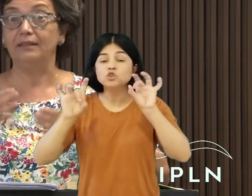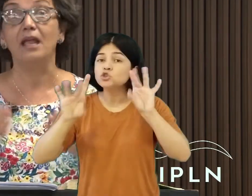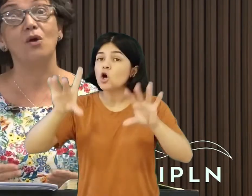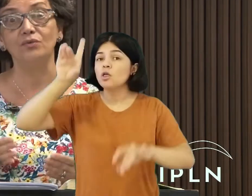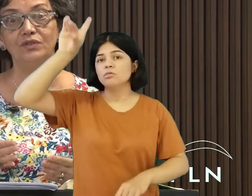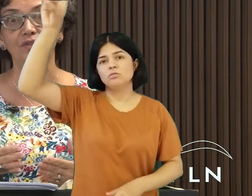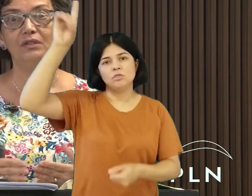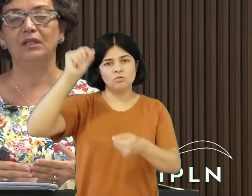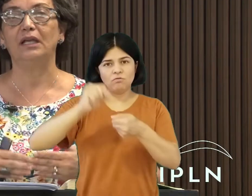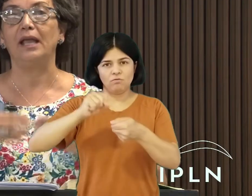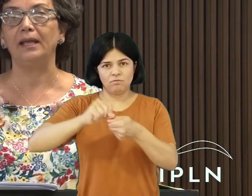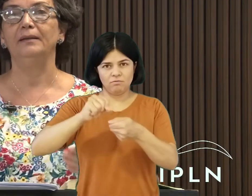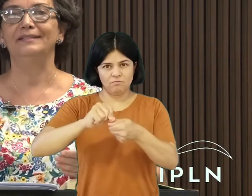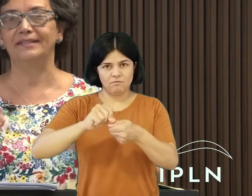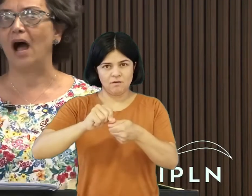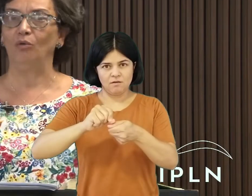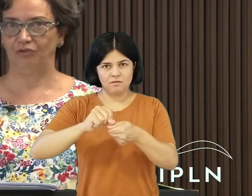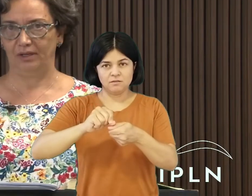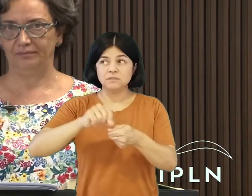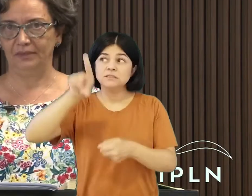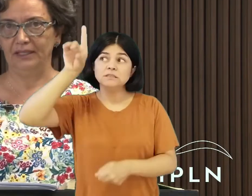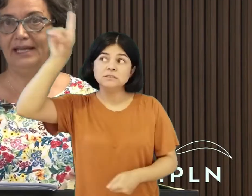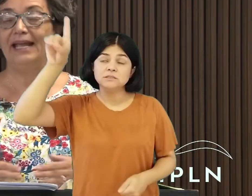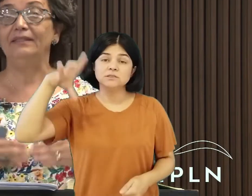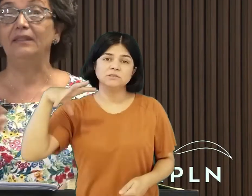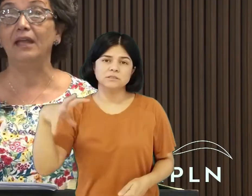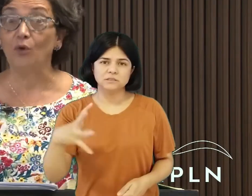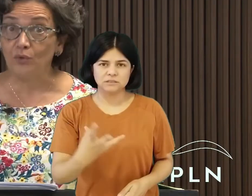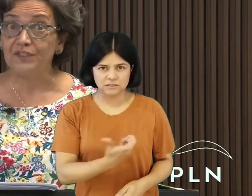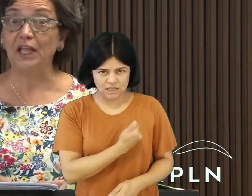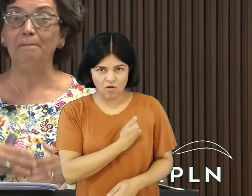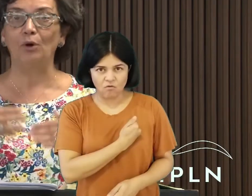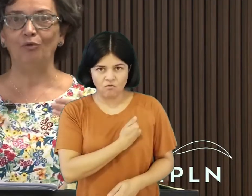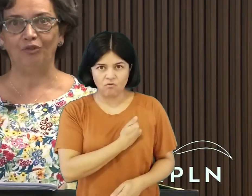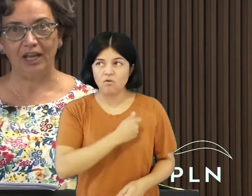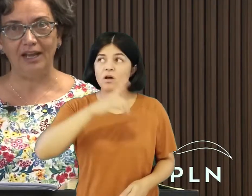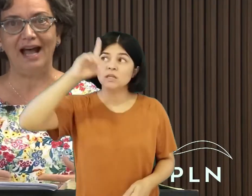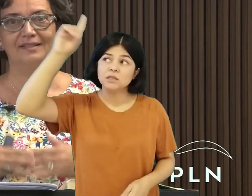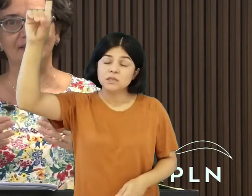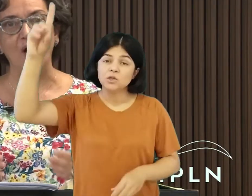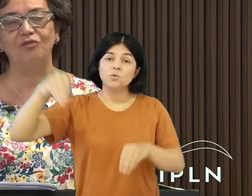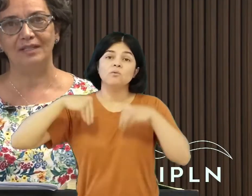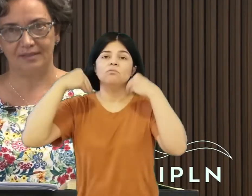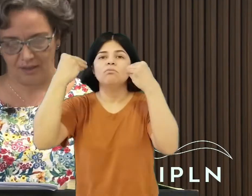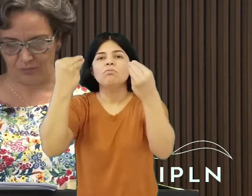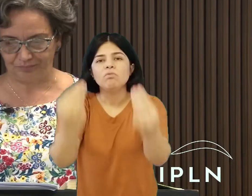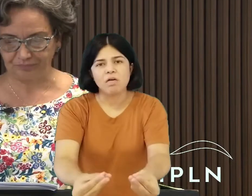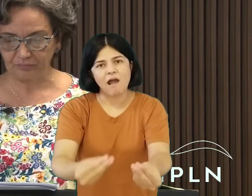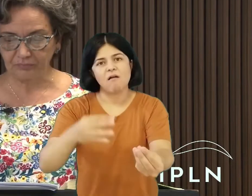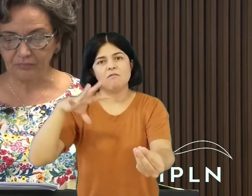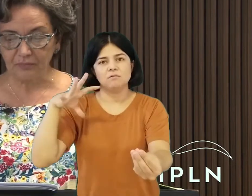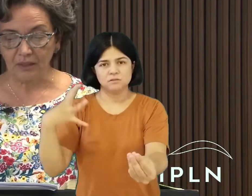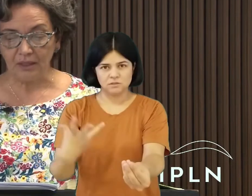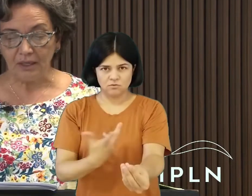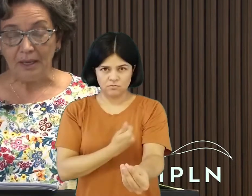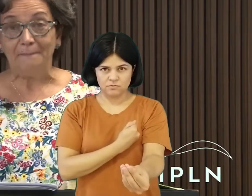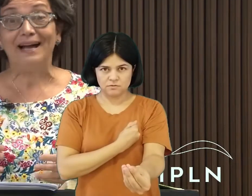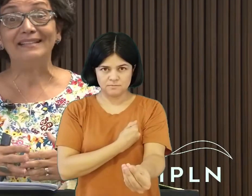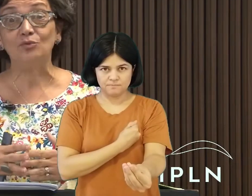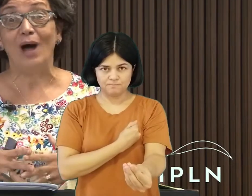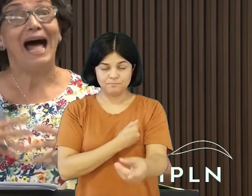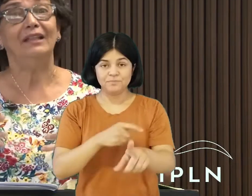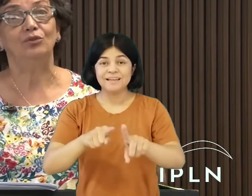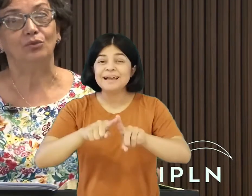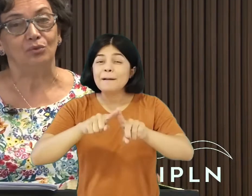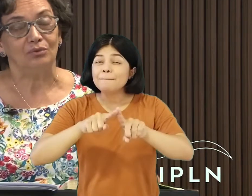É Deus quem salva. É Deus quem provê a salvação.